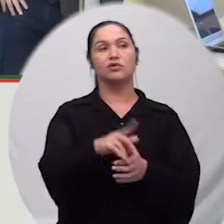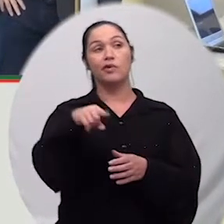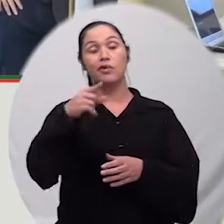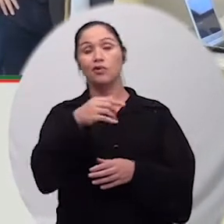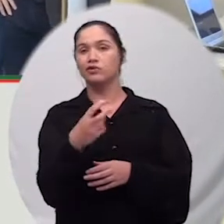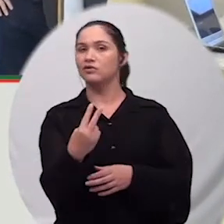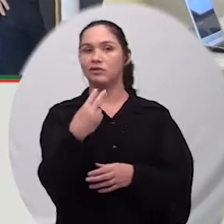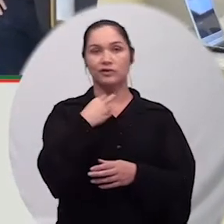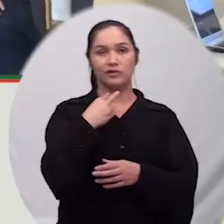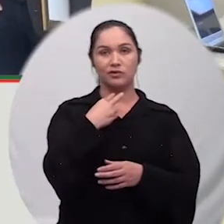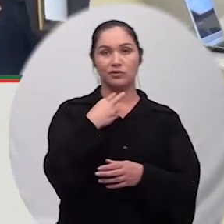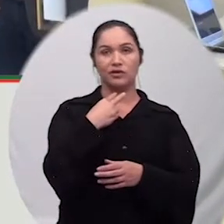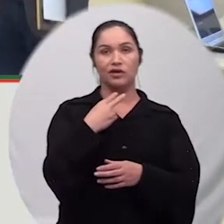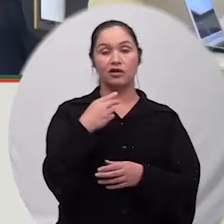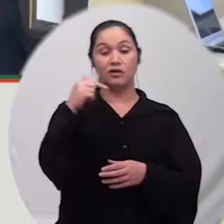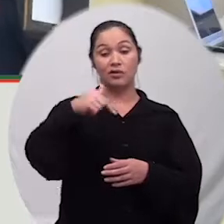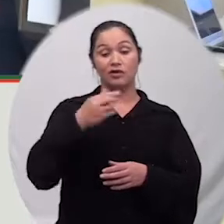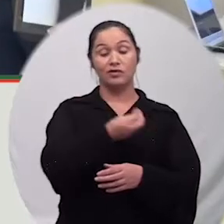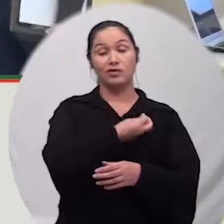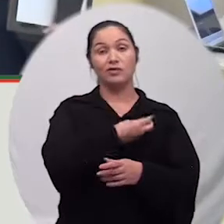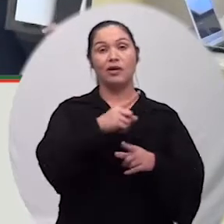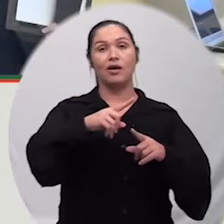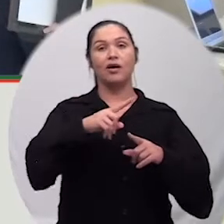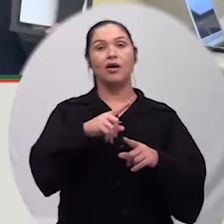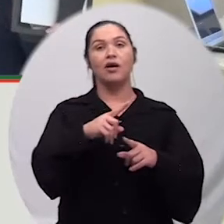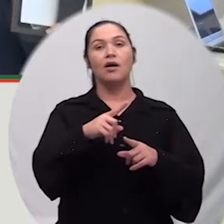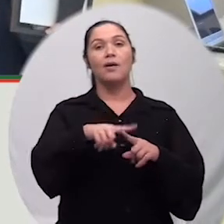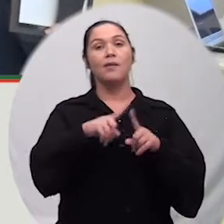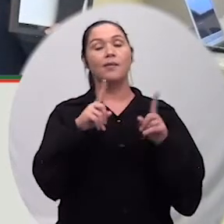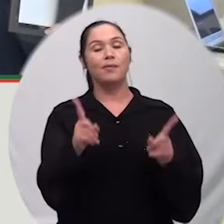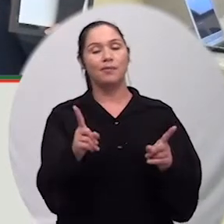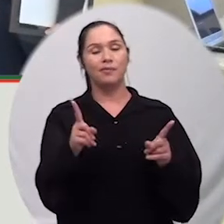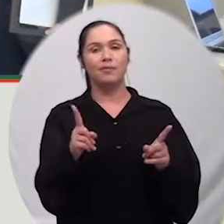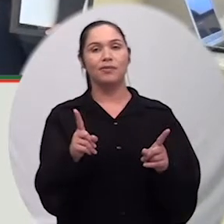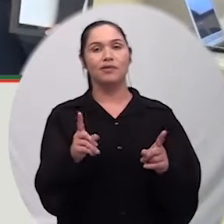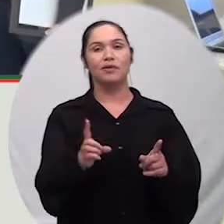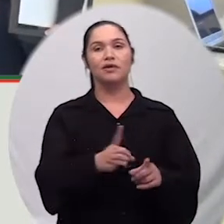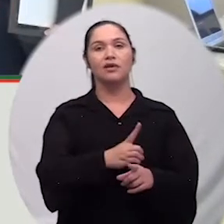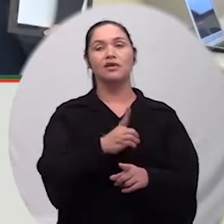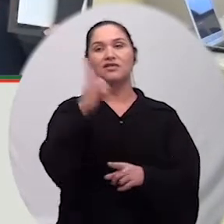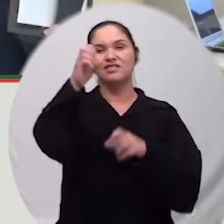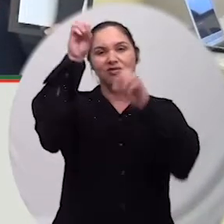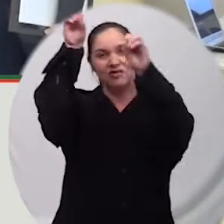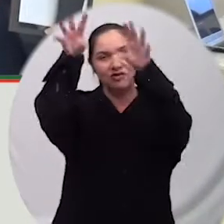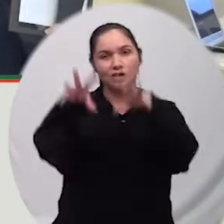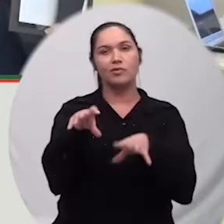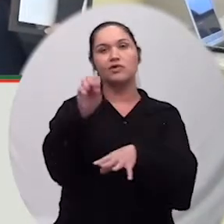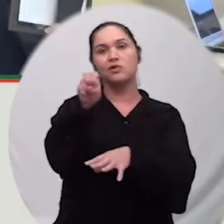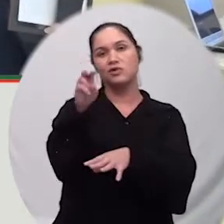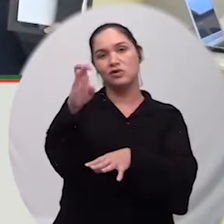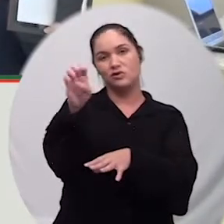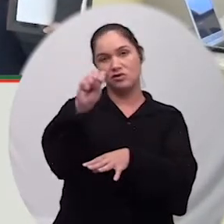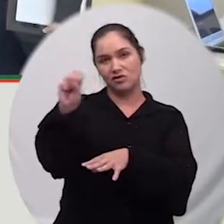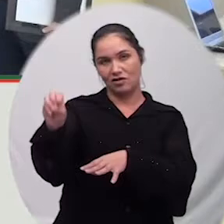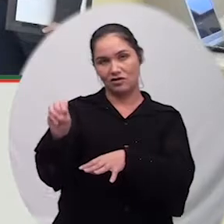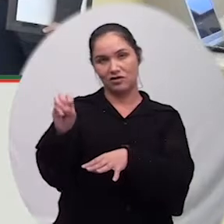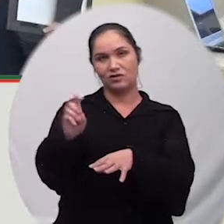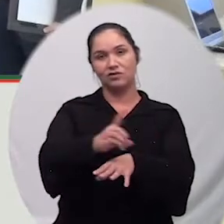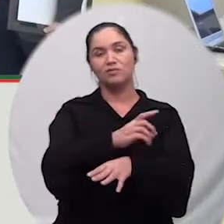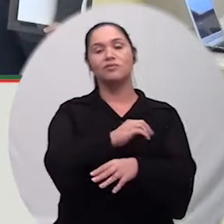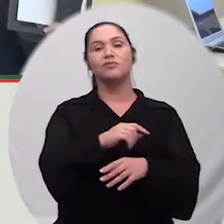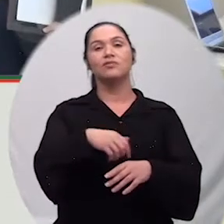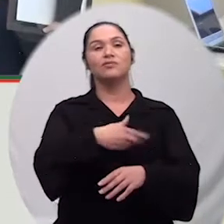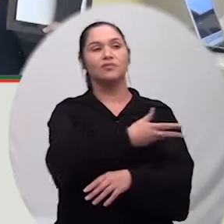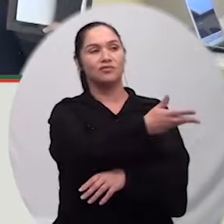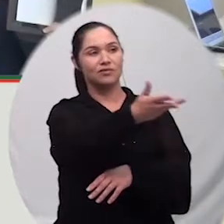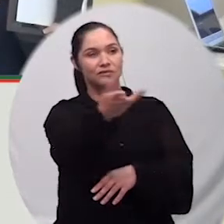trabalho, mas todo mundo está aqui de coração. Muito sucesso. Que Deus te abençoe brilhantemente todos os dias da tua vida. E a todos